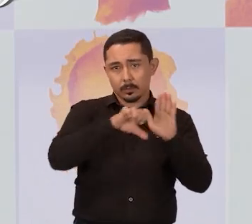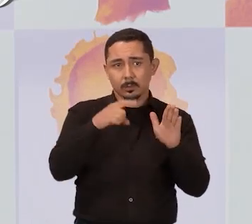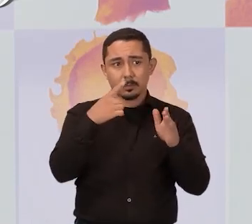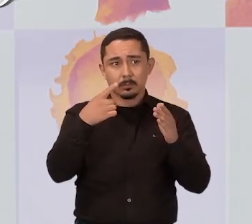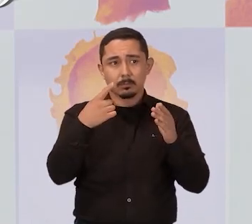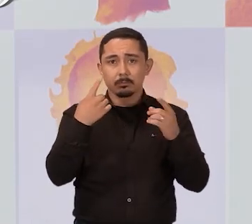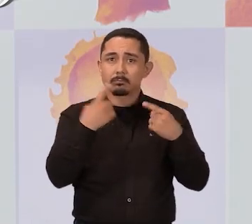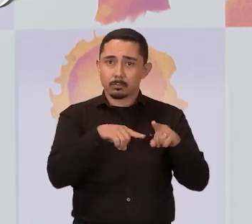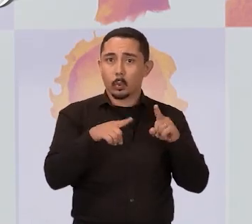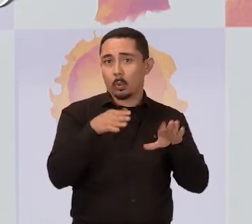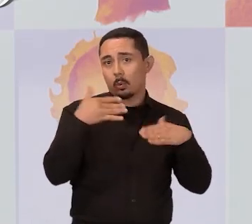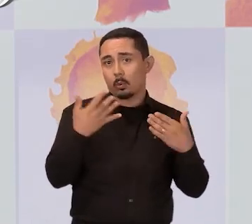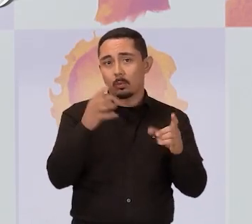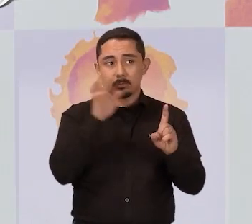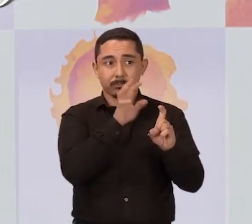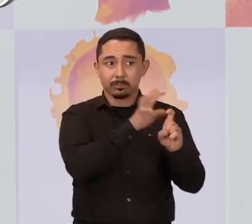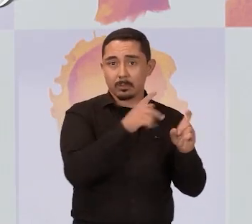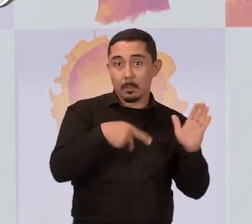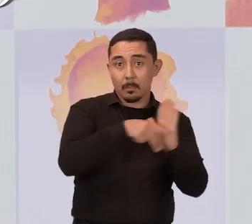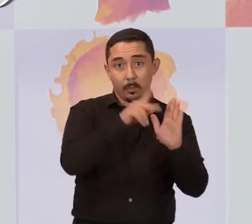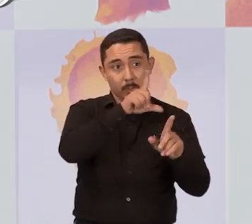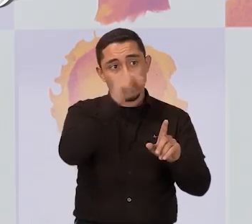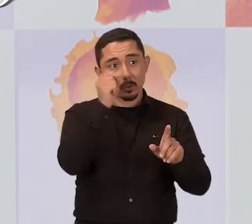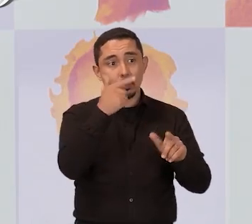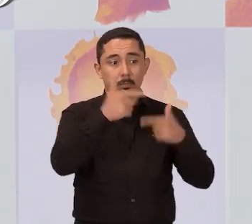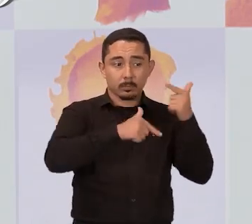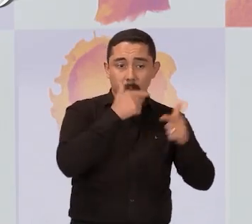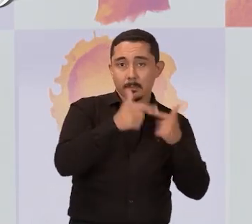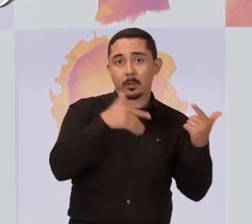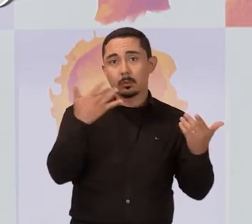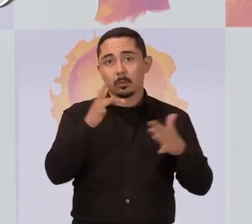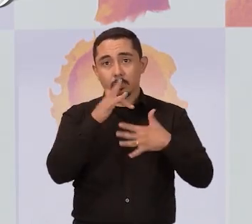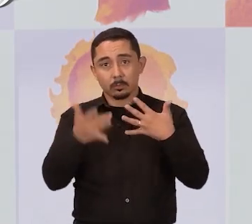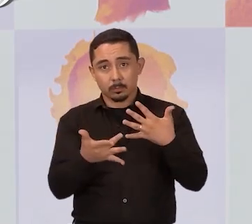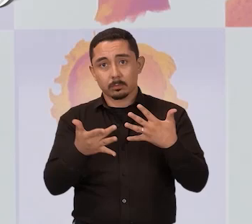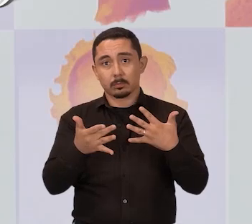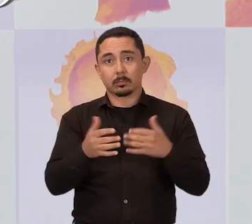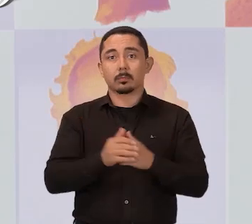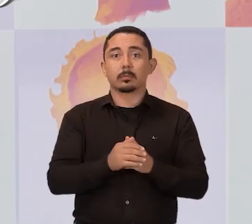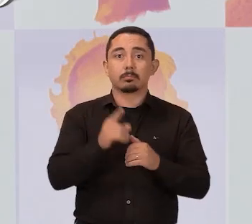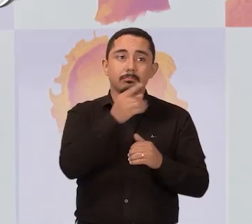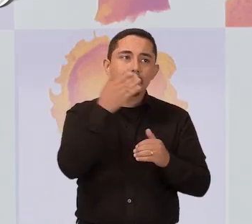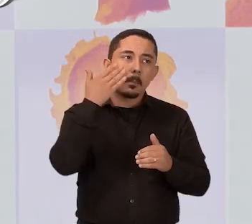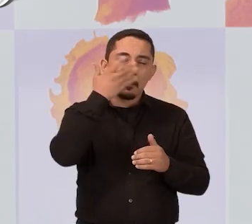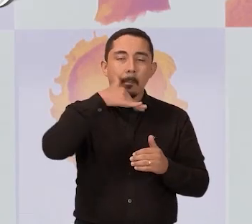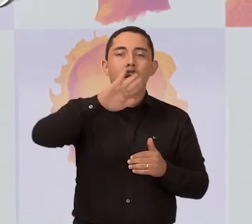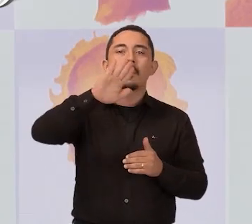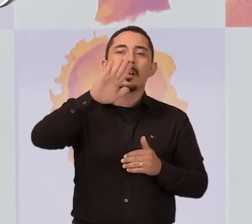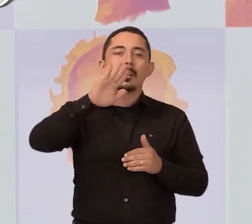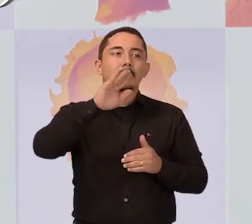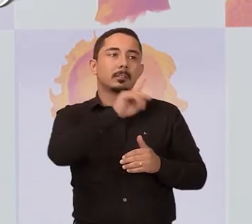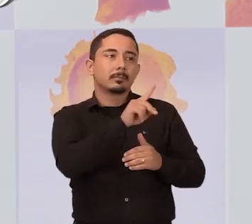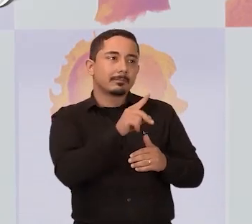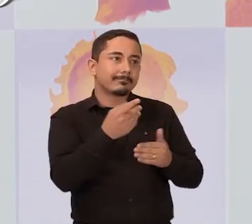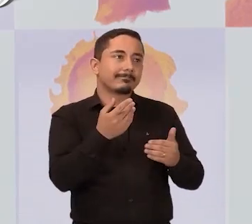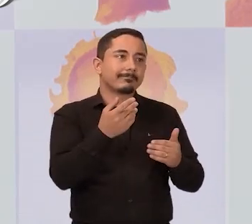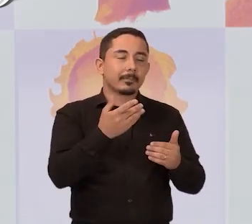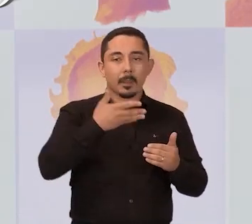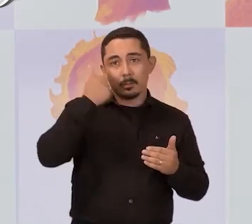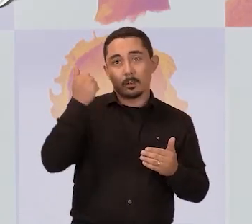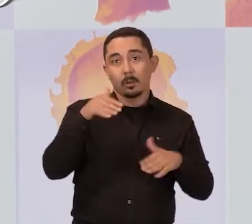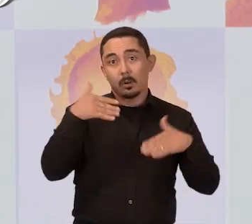crime, caracterizado pela coação ou pressão sobre escolhas políticas no trabalho ou nas redes sociais, prometendo vantagens ou